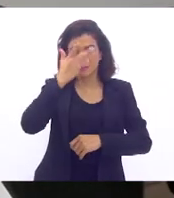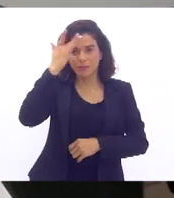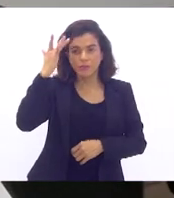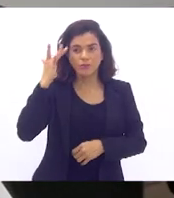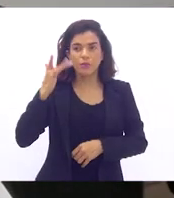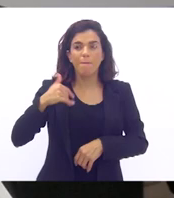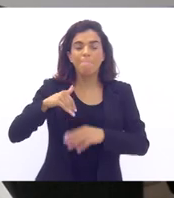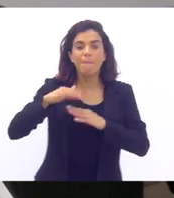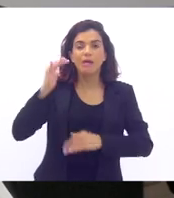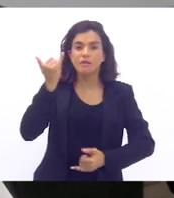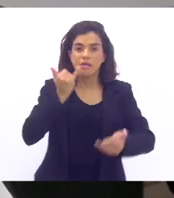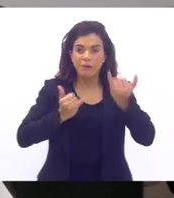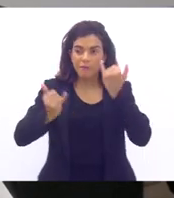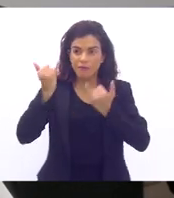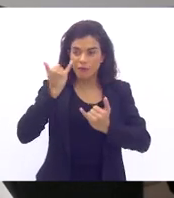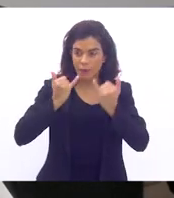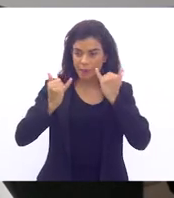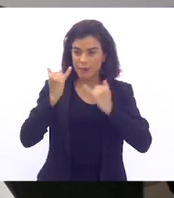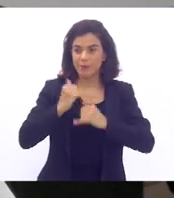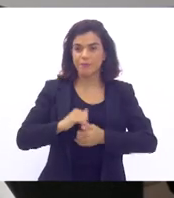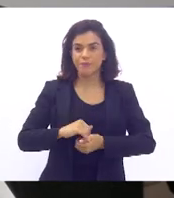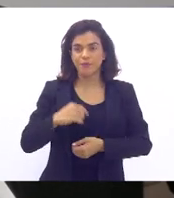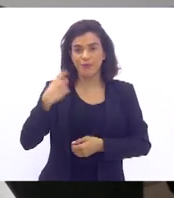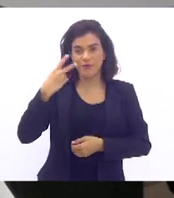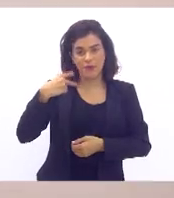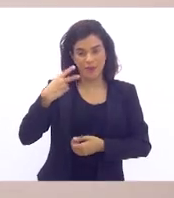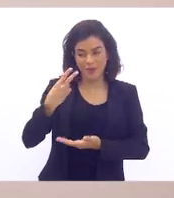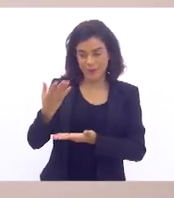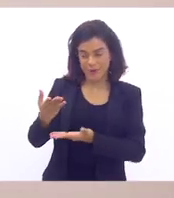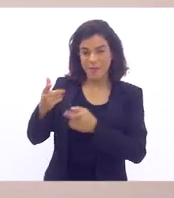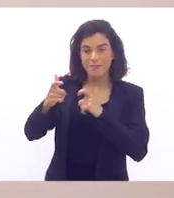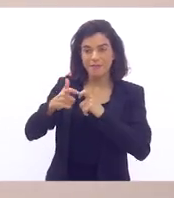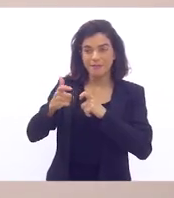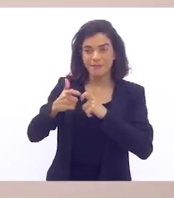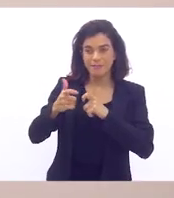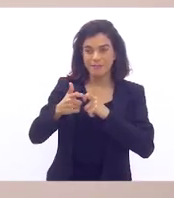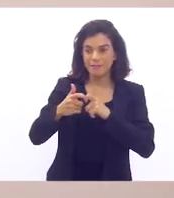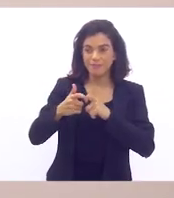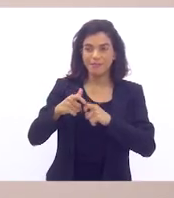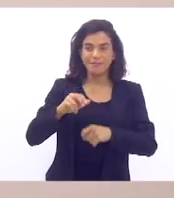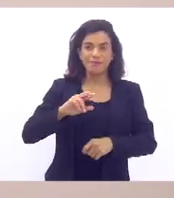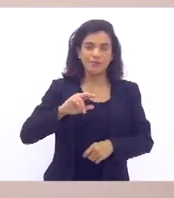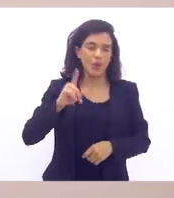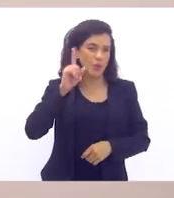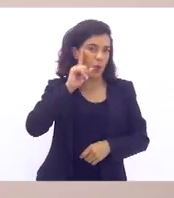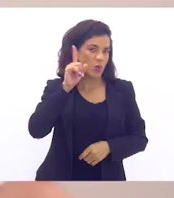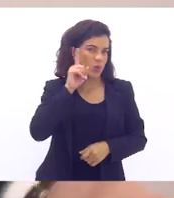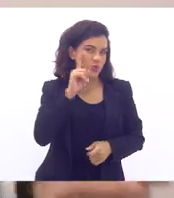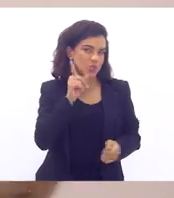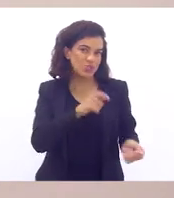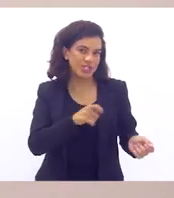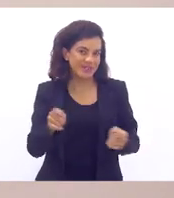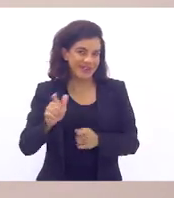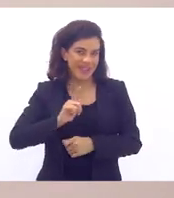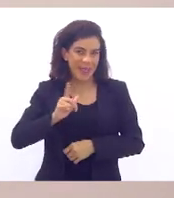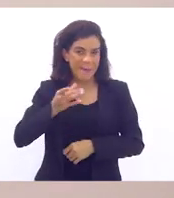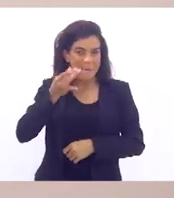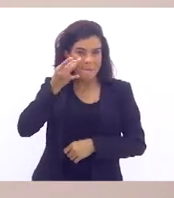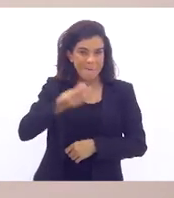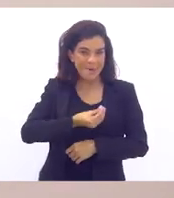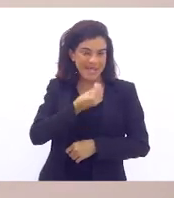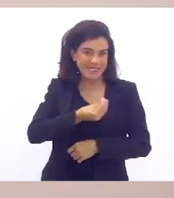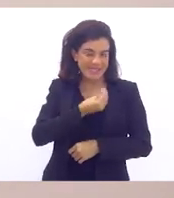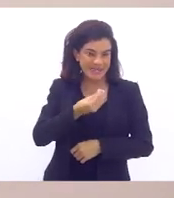formadas aqui está o nosso querido Vereador e médico não é não é todo dia que a gente tem um vereador médico minha gente né